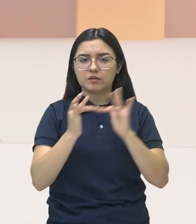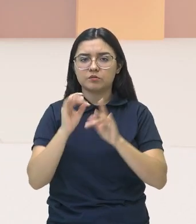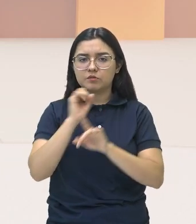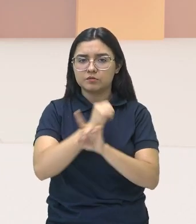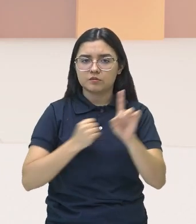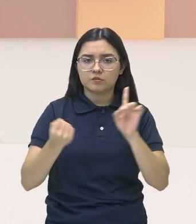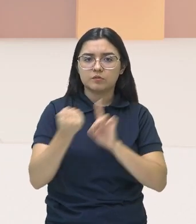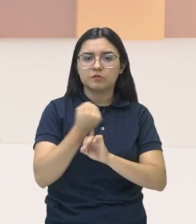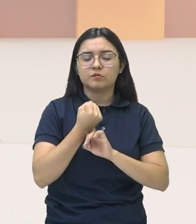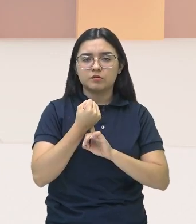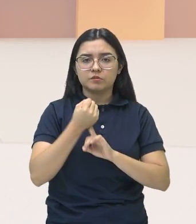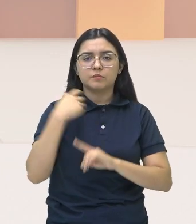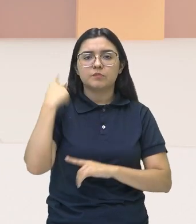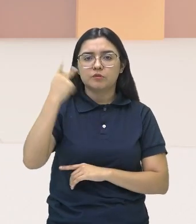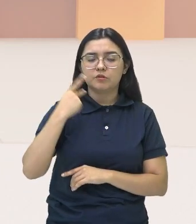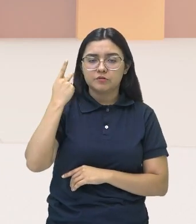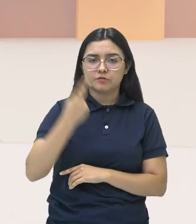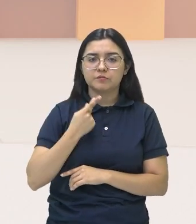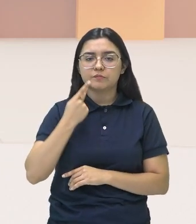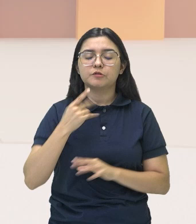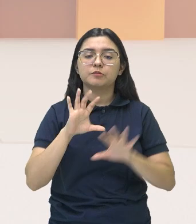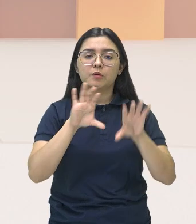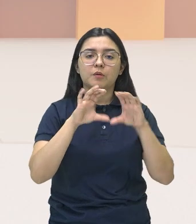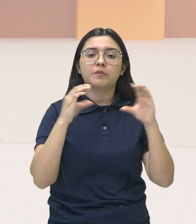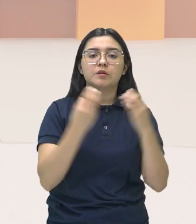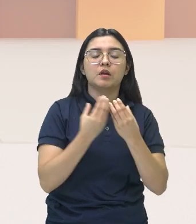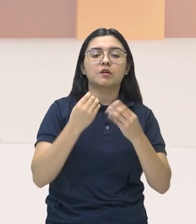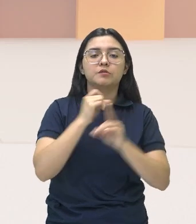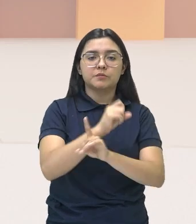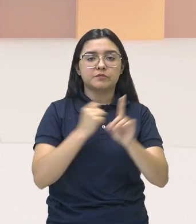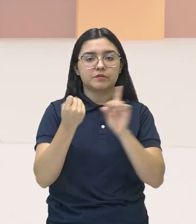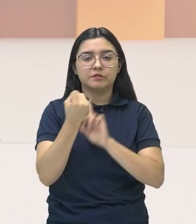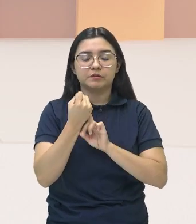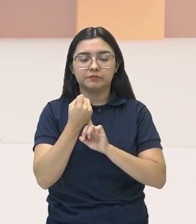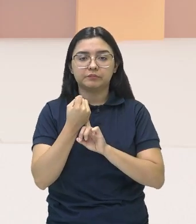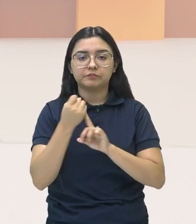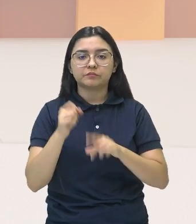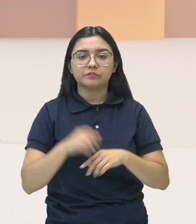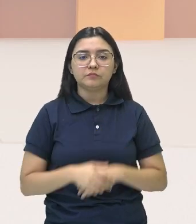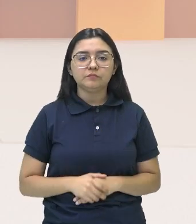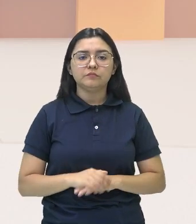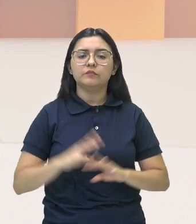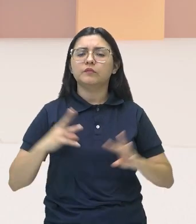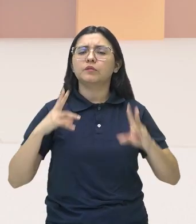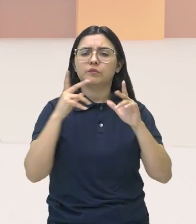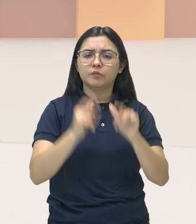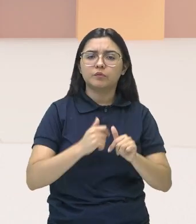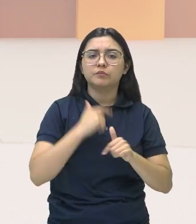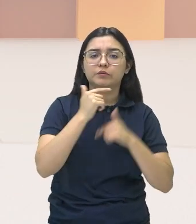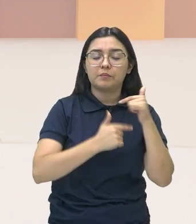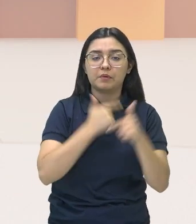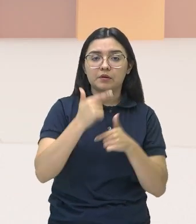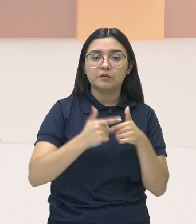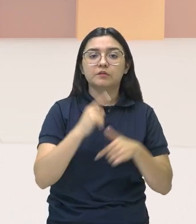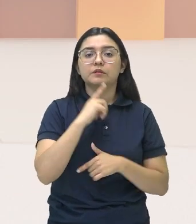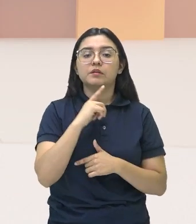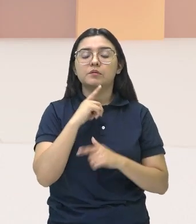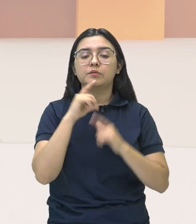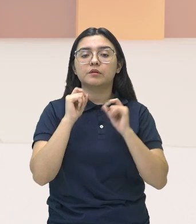do contexto sociopolítico, de uma comunidade, de uma sociedade. Então, todo o trabalho então ele